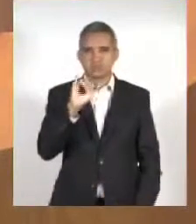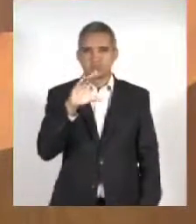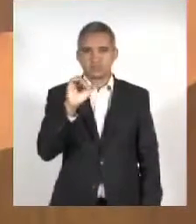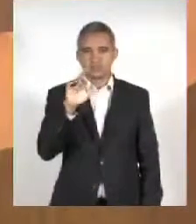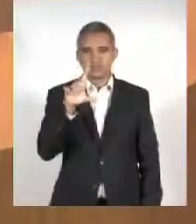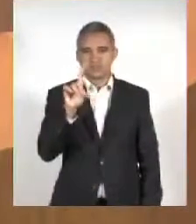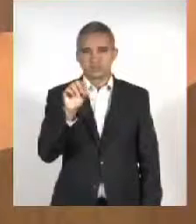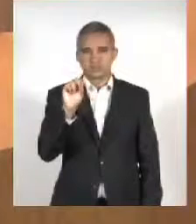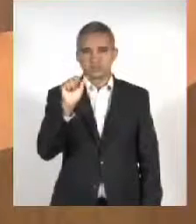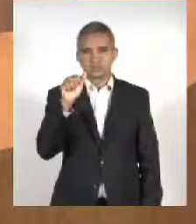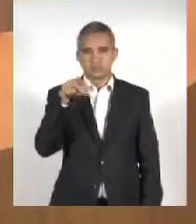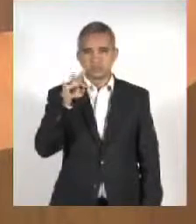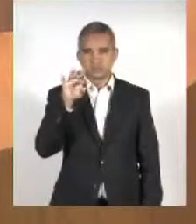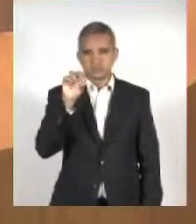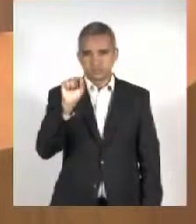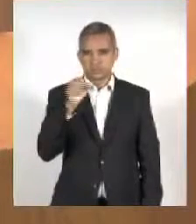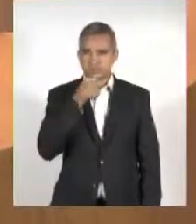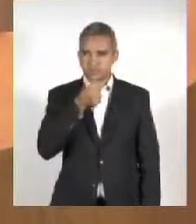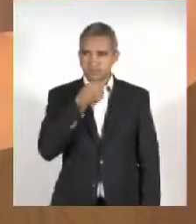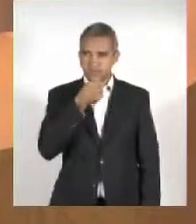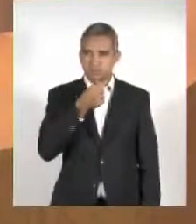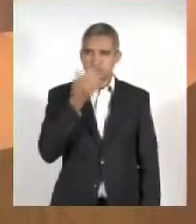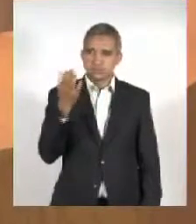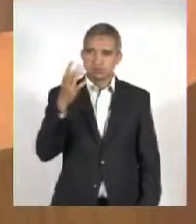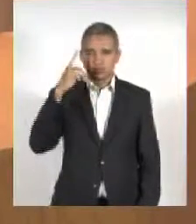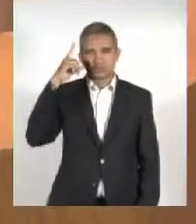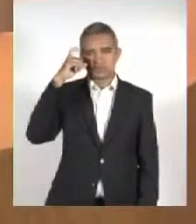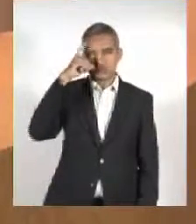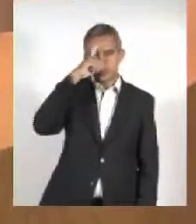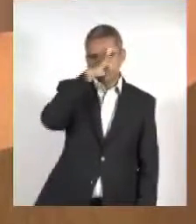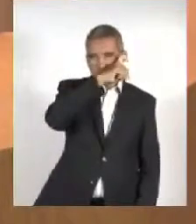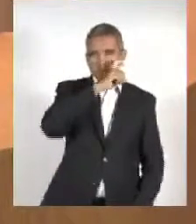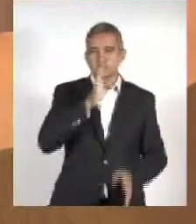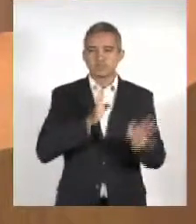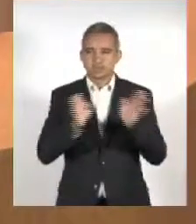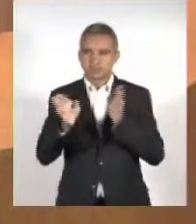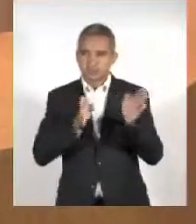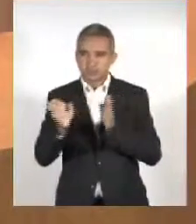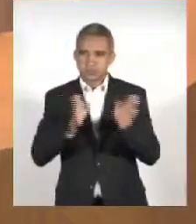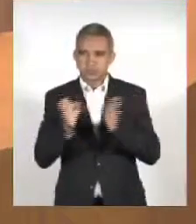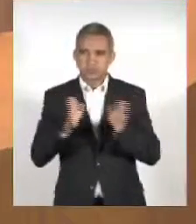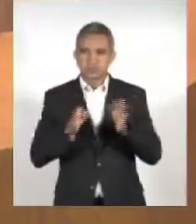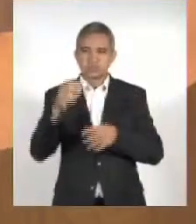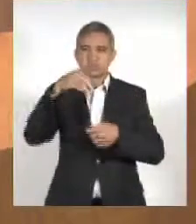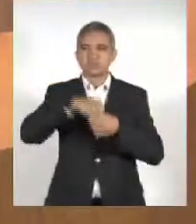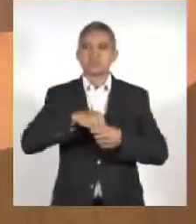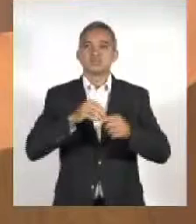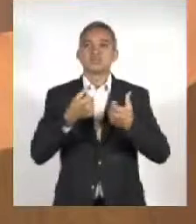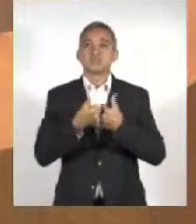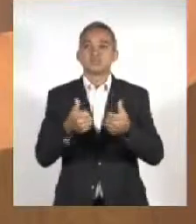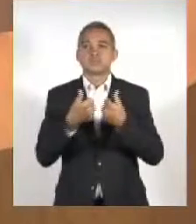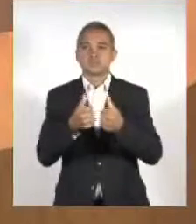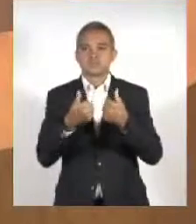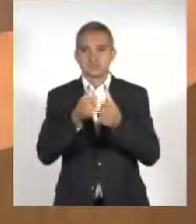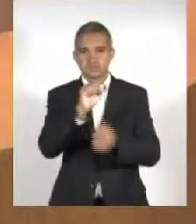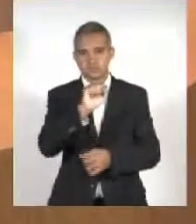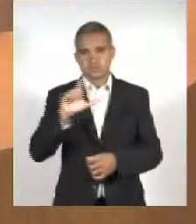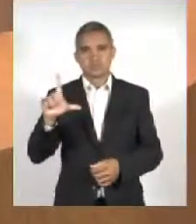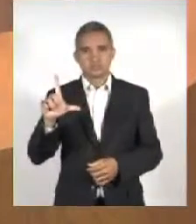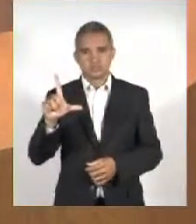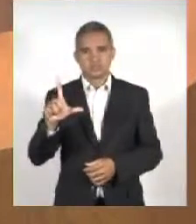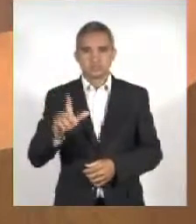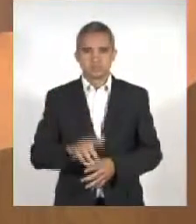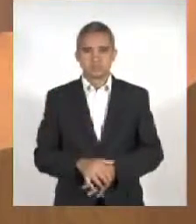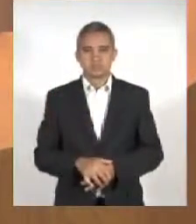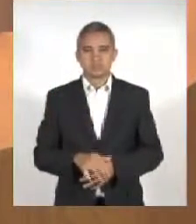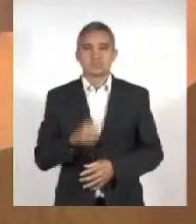da acessibilidade dos cadeirantes nos ônibus de São Luís. Então, nós estávamos com um